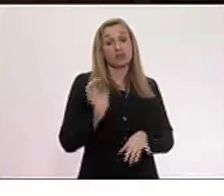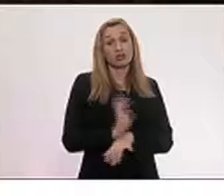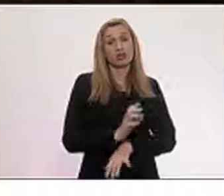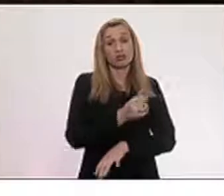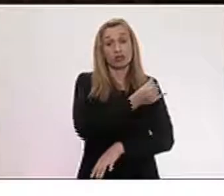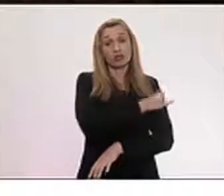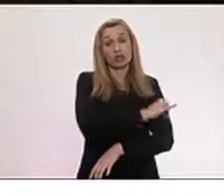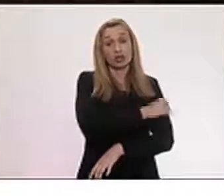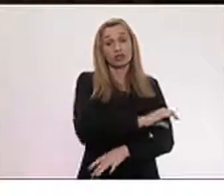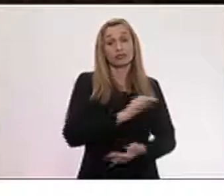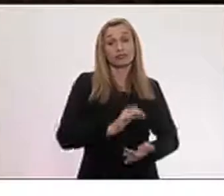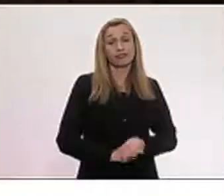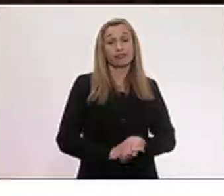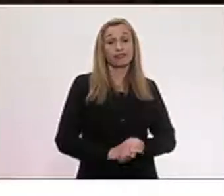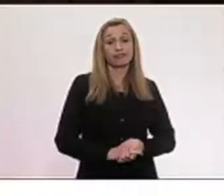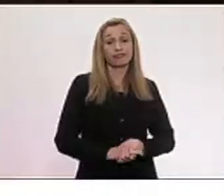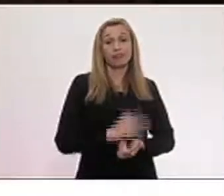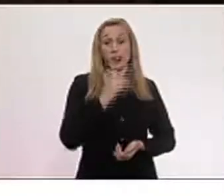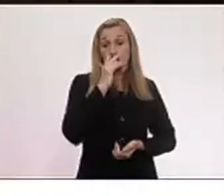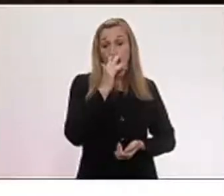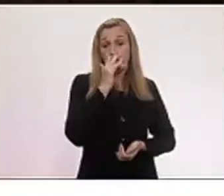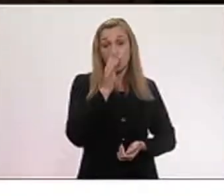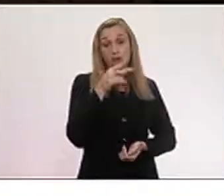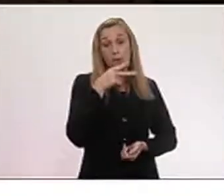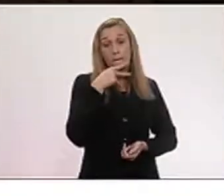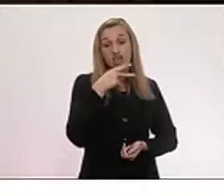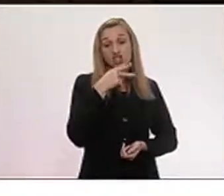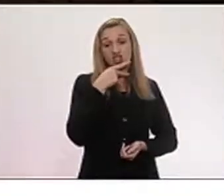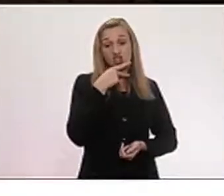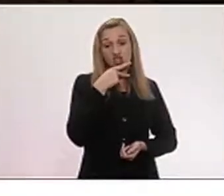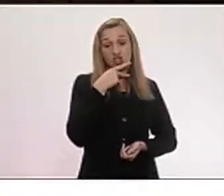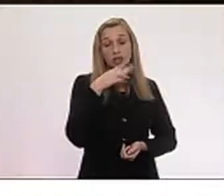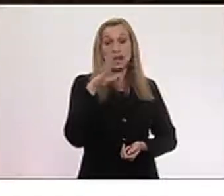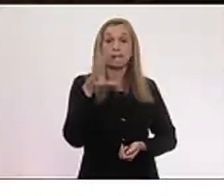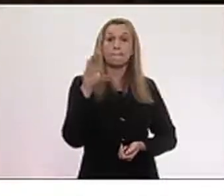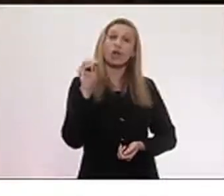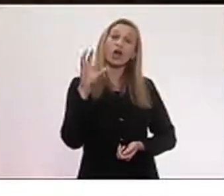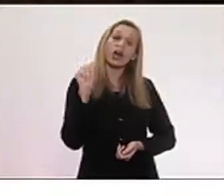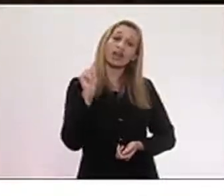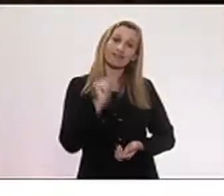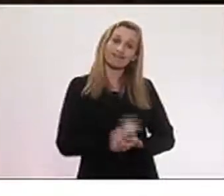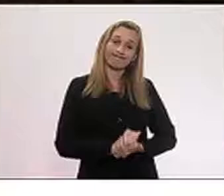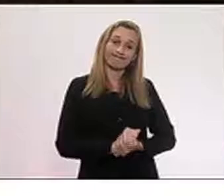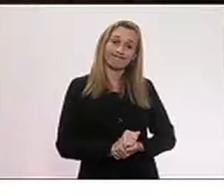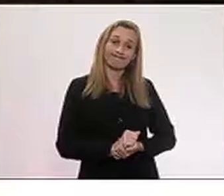Janeiro. Parece o partido da boquinha.